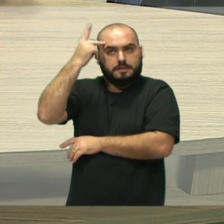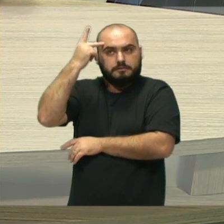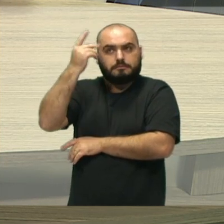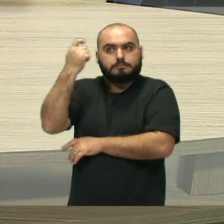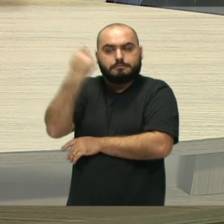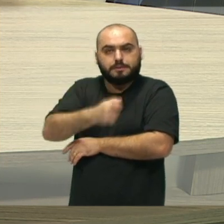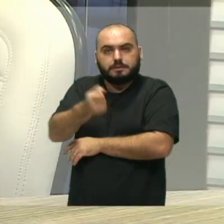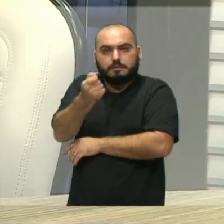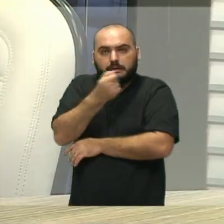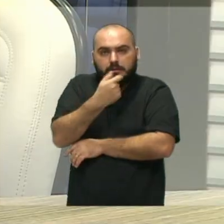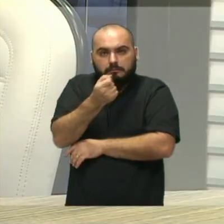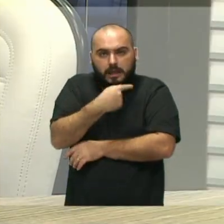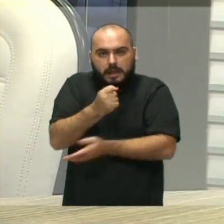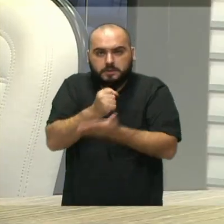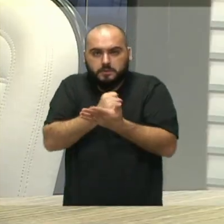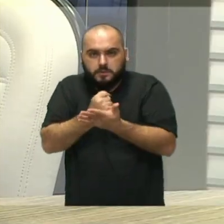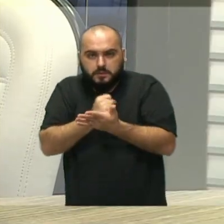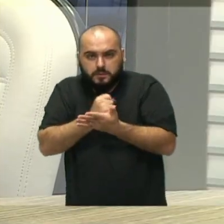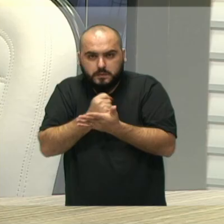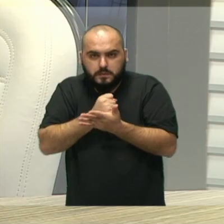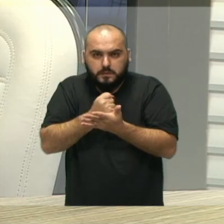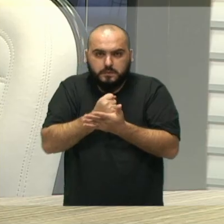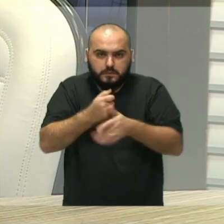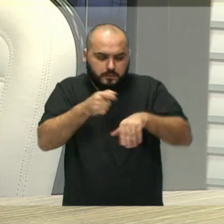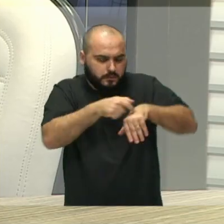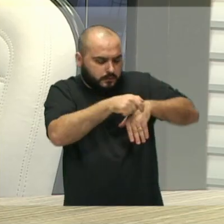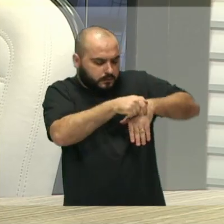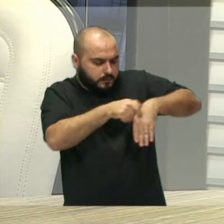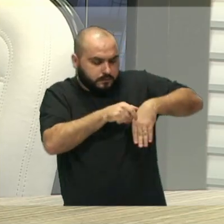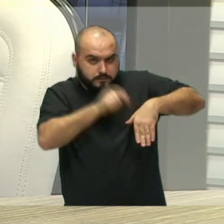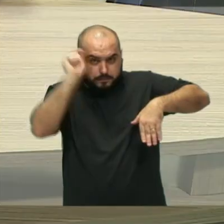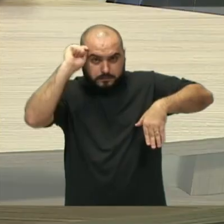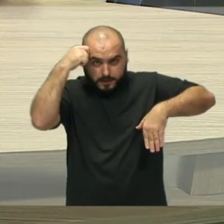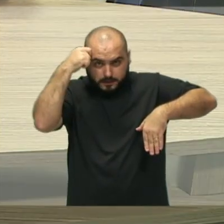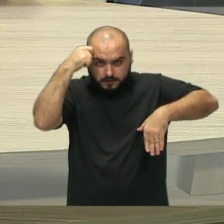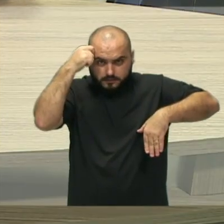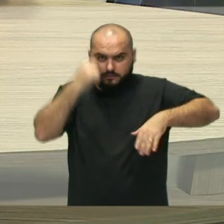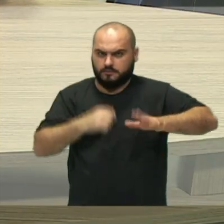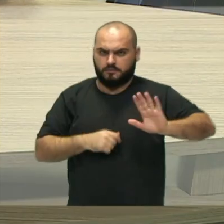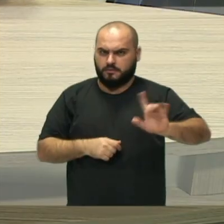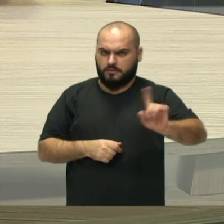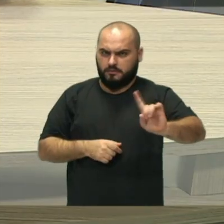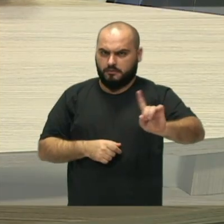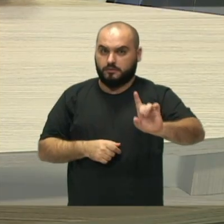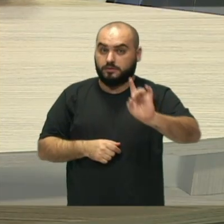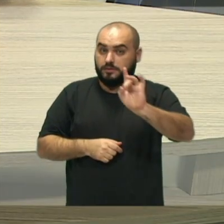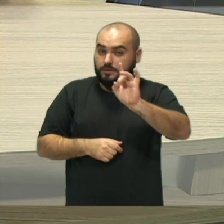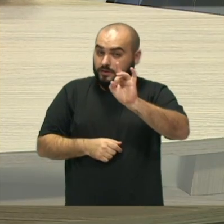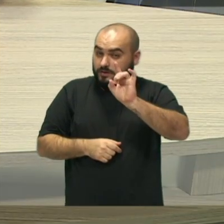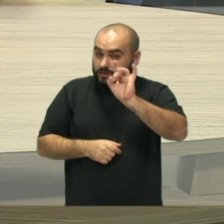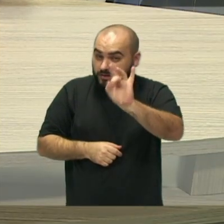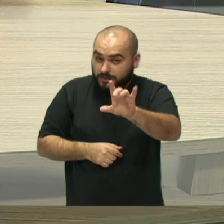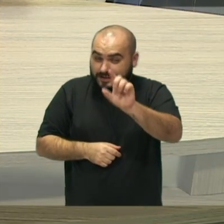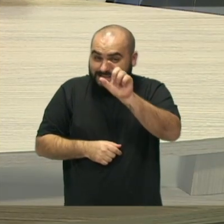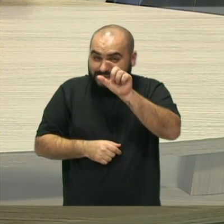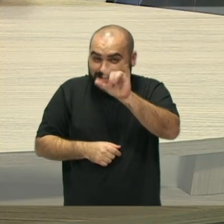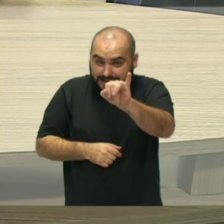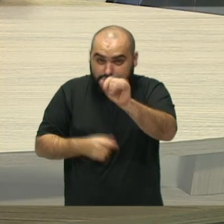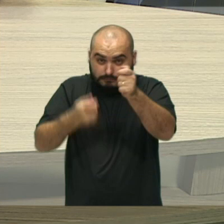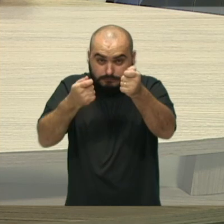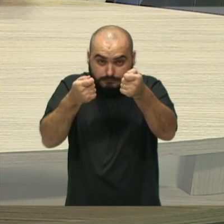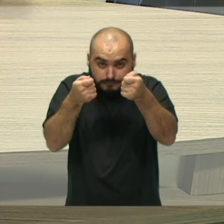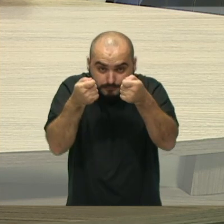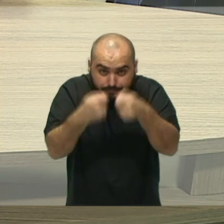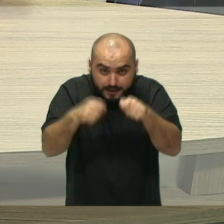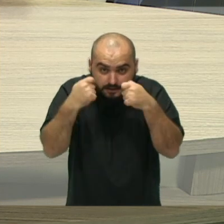tomar remédio controlado, tarja preta, não é nada disso, né? Isso é só naqueles casos que são realmente indicados,